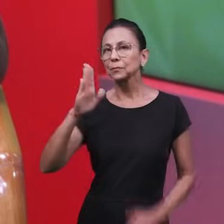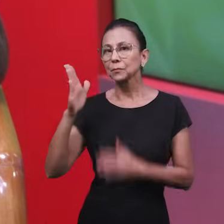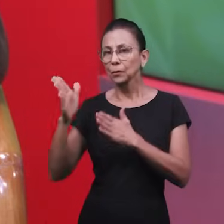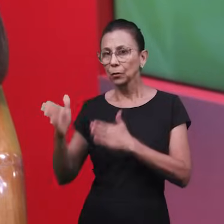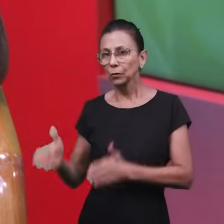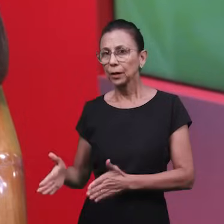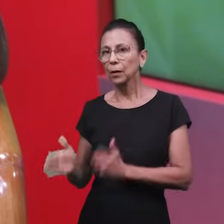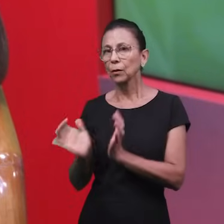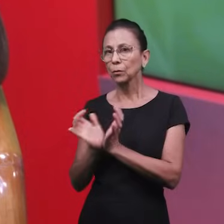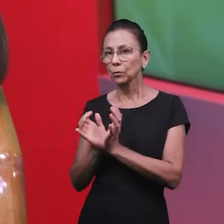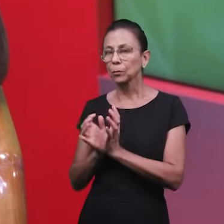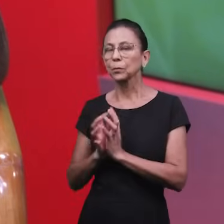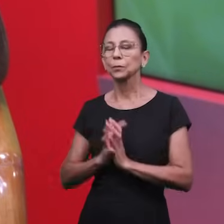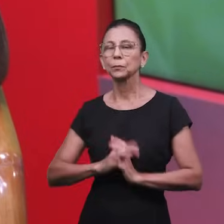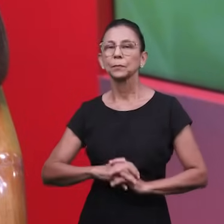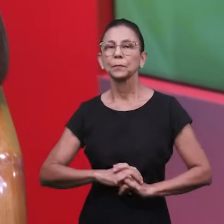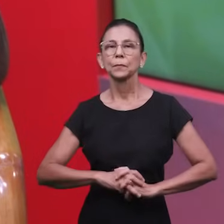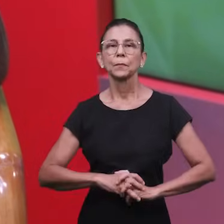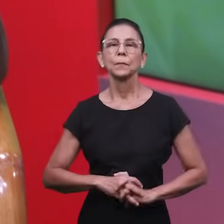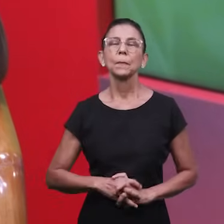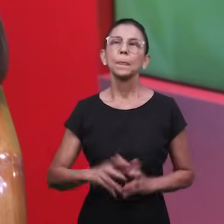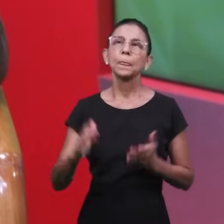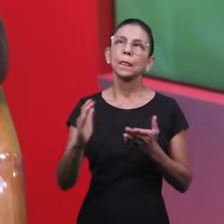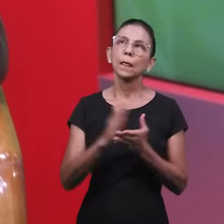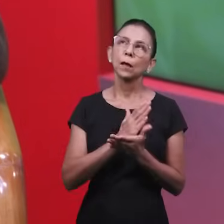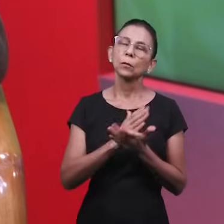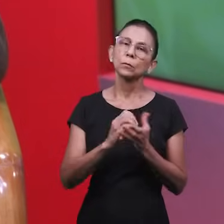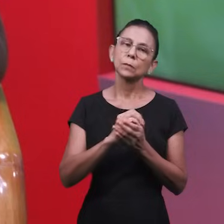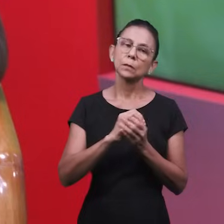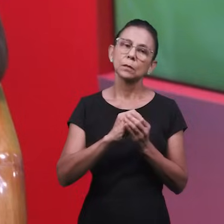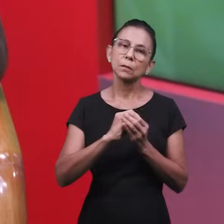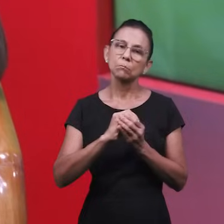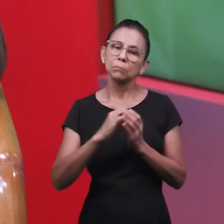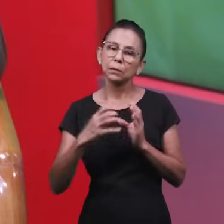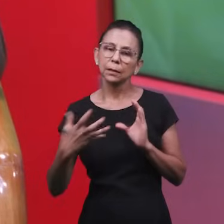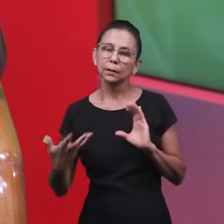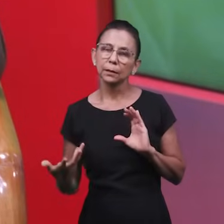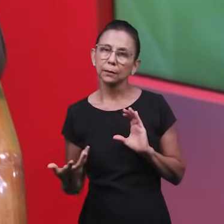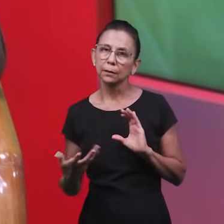tem algumas de suas características, né, que estão